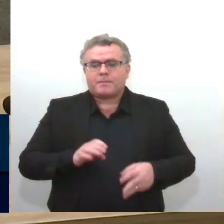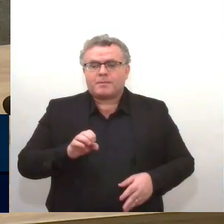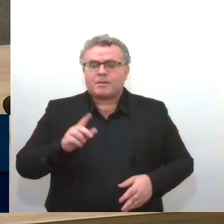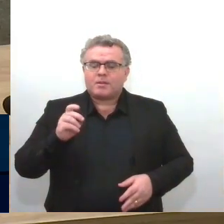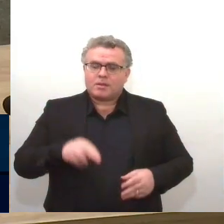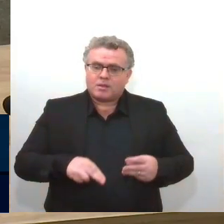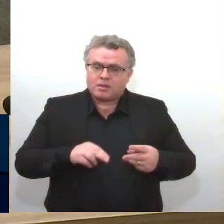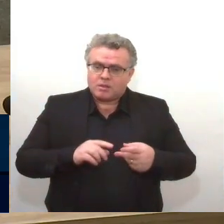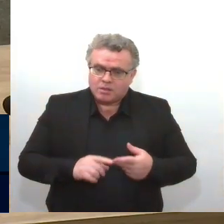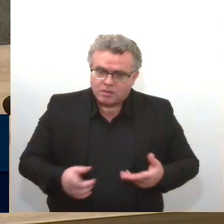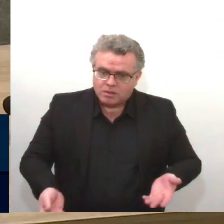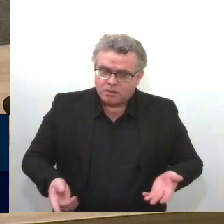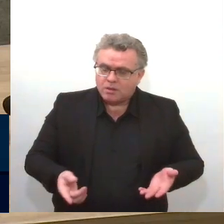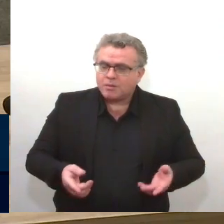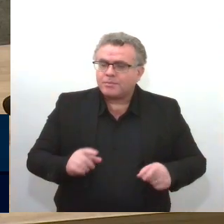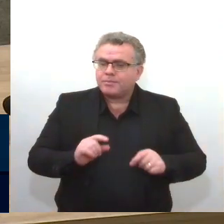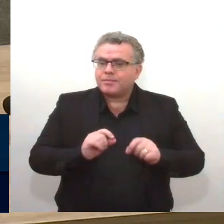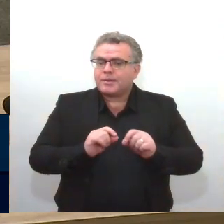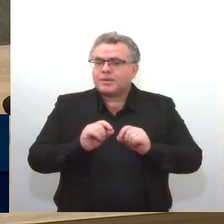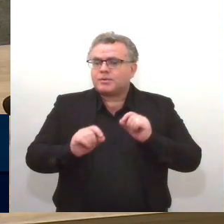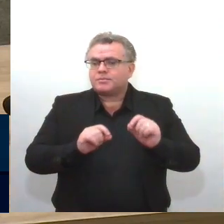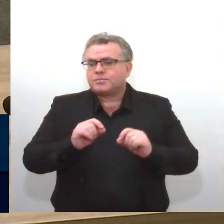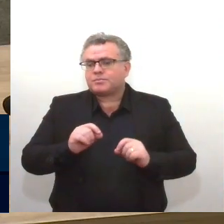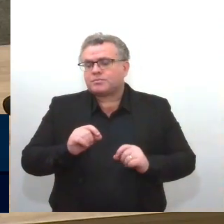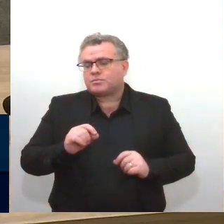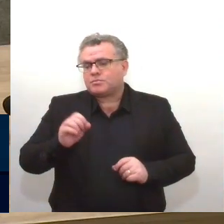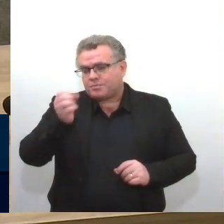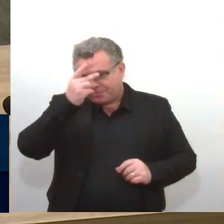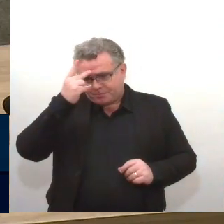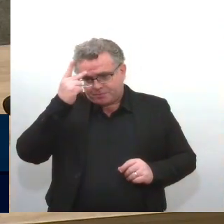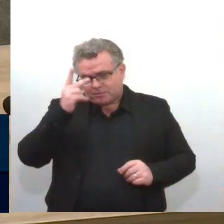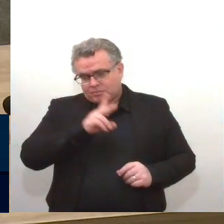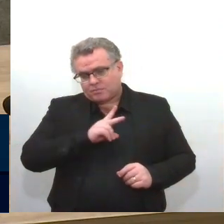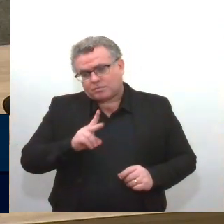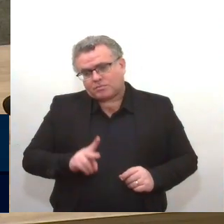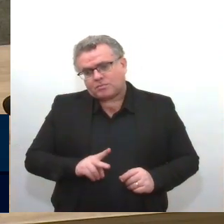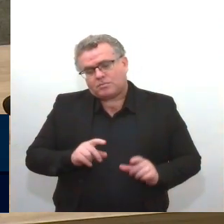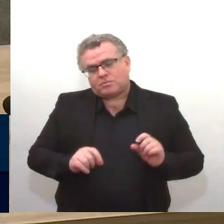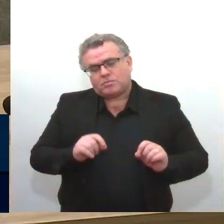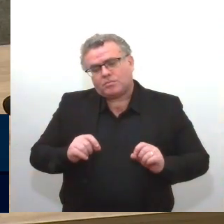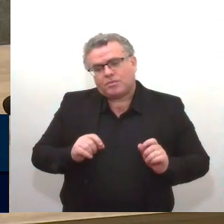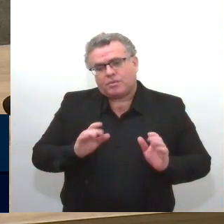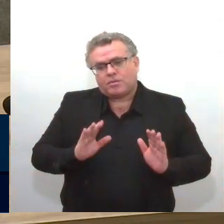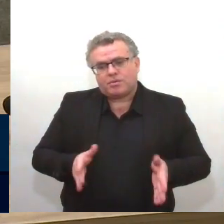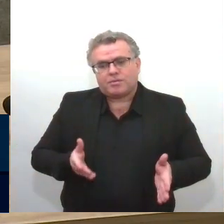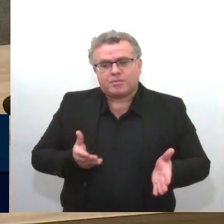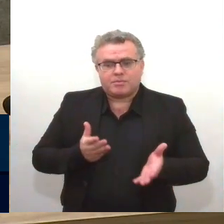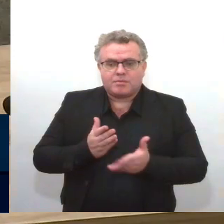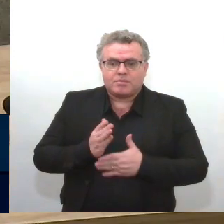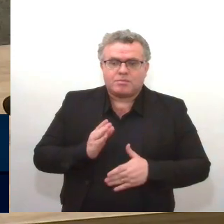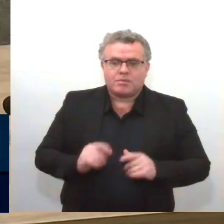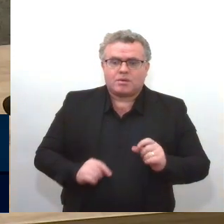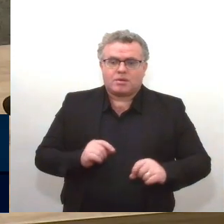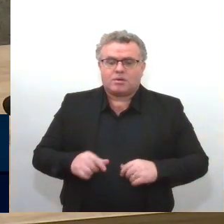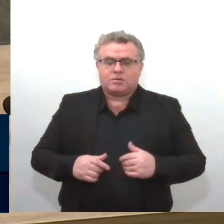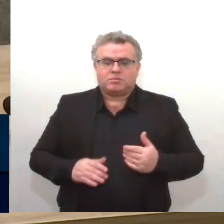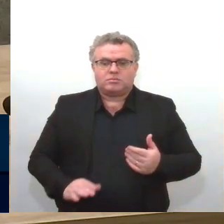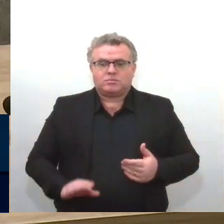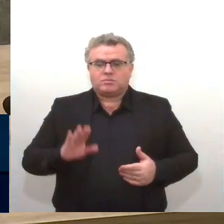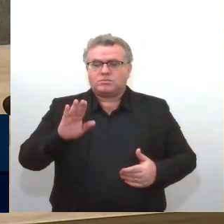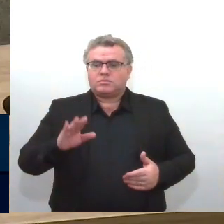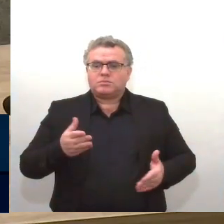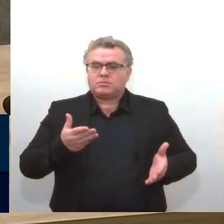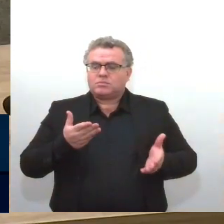todos os prefeitos e vereadores eh eh que foram eleitos também os candidatos que não foram eleitos foi uma campanha bonita